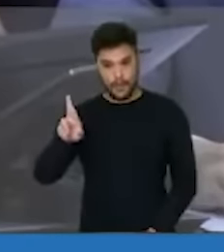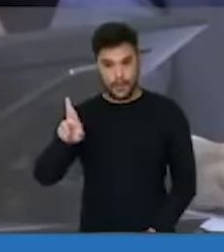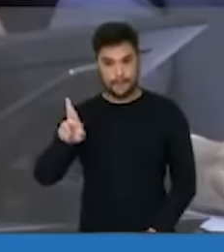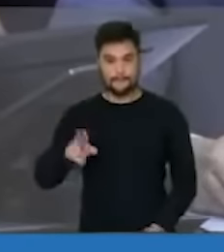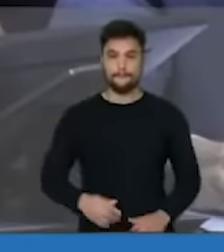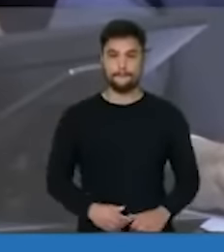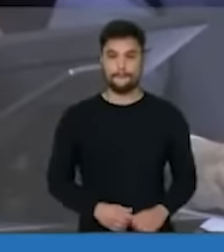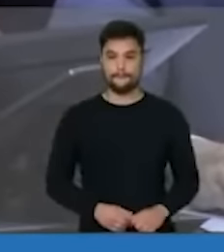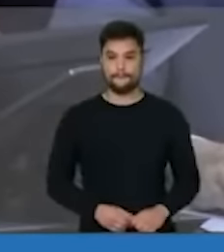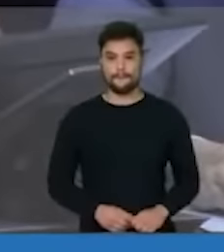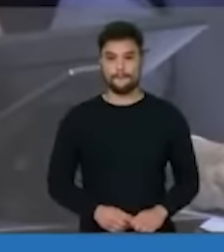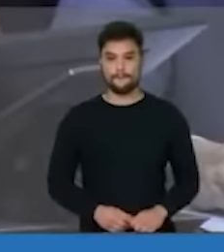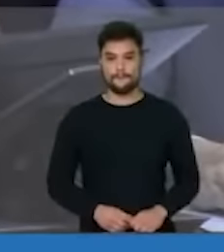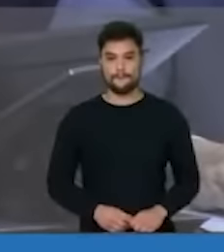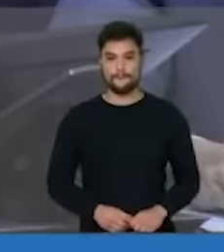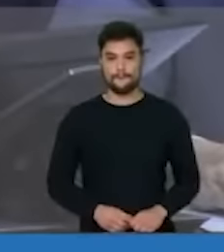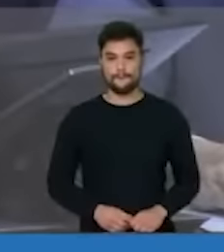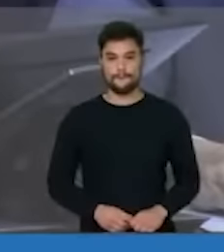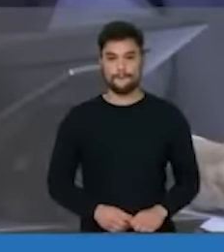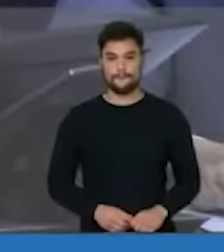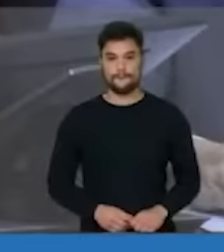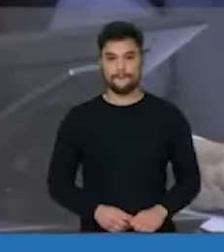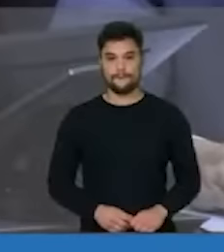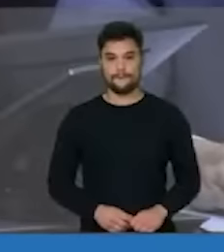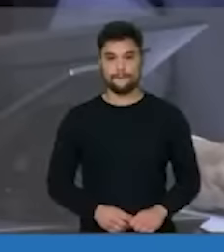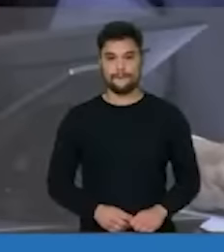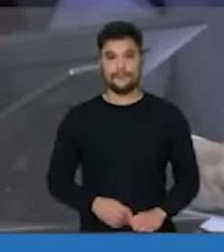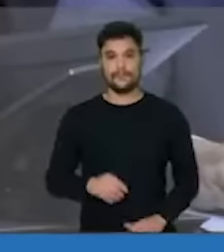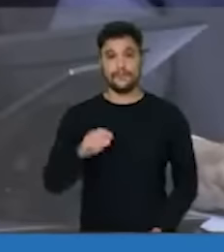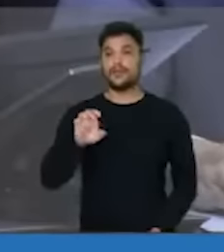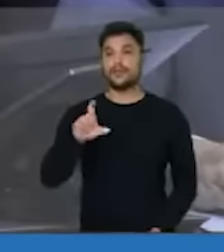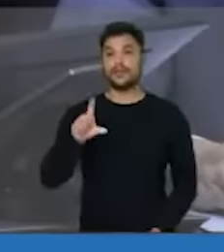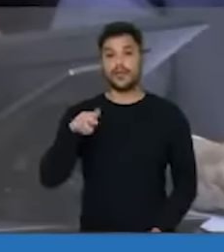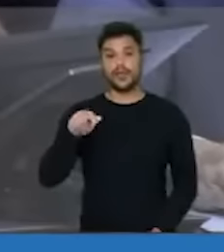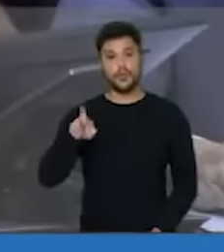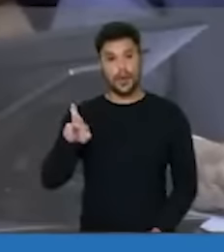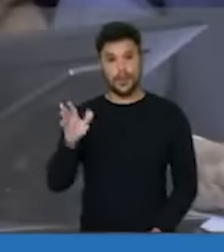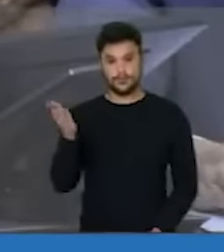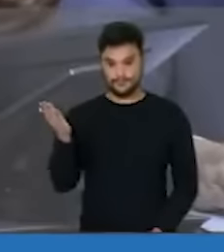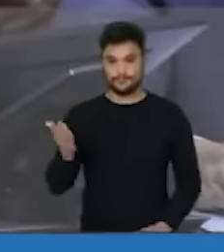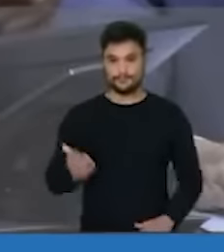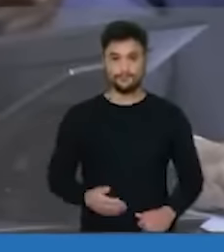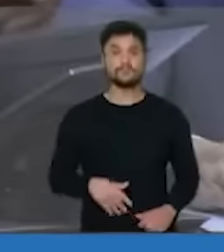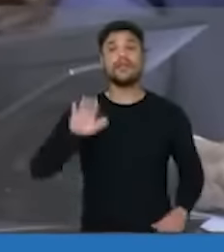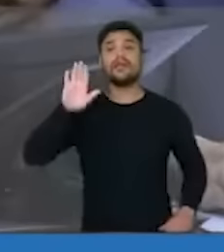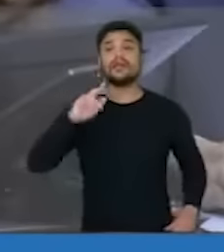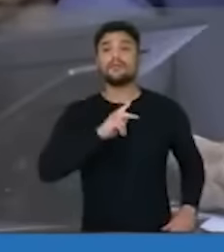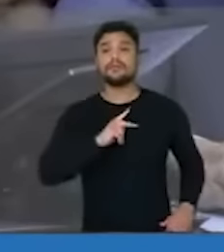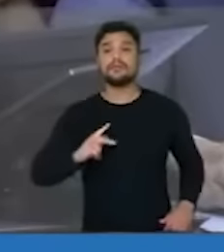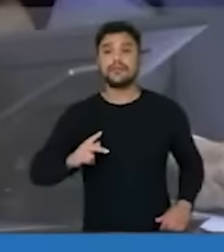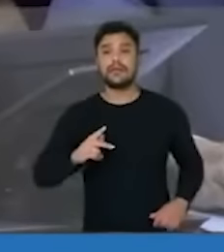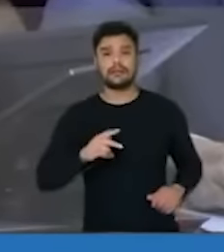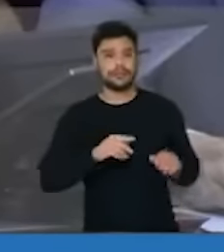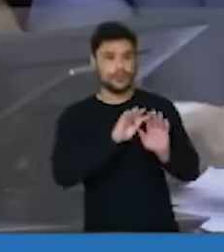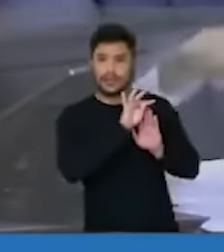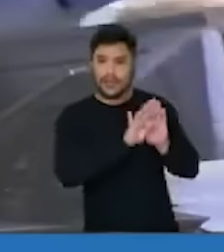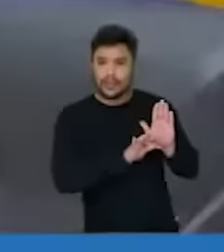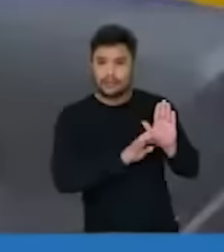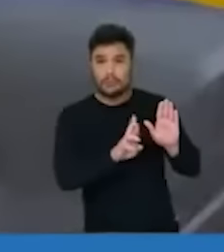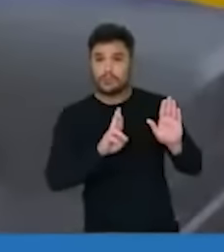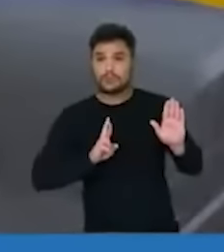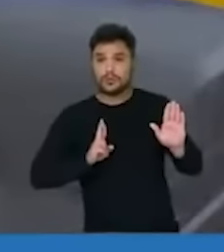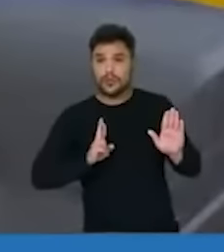Deputado Omar Nascimento. Presidente, sobre o texto, você vai me responder? Eu estou